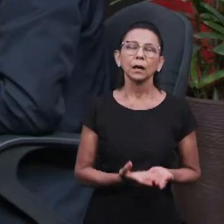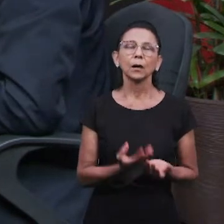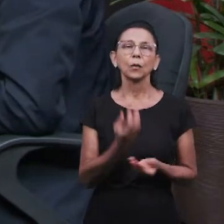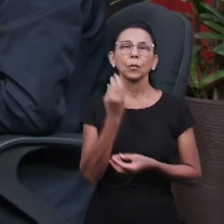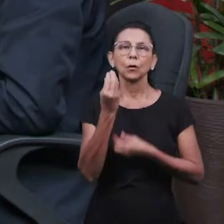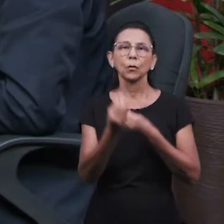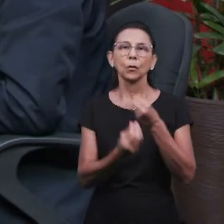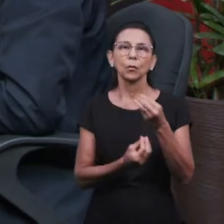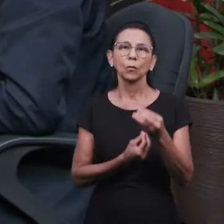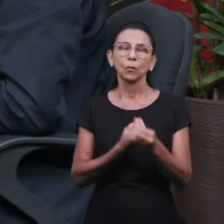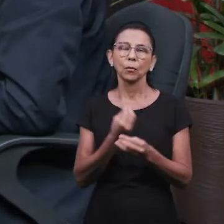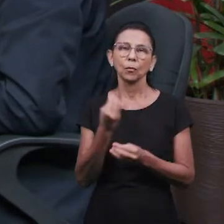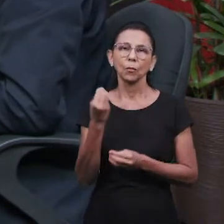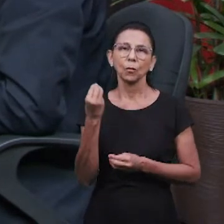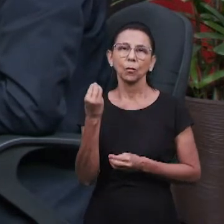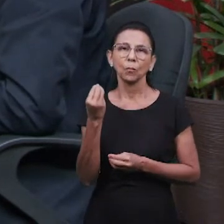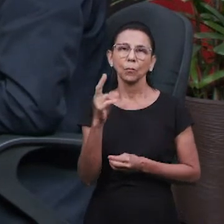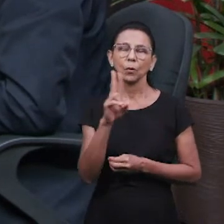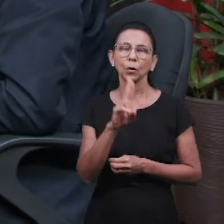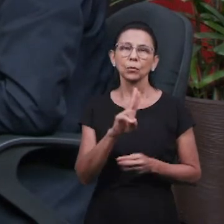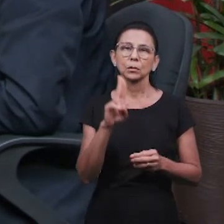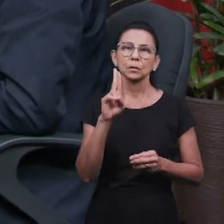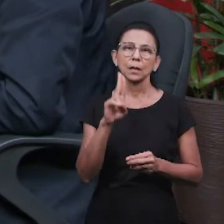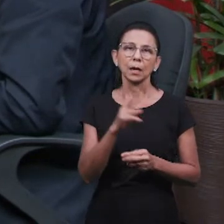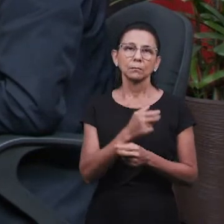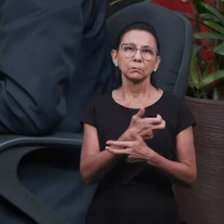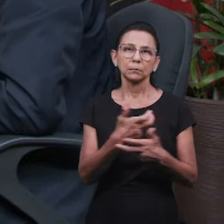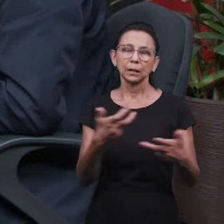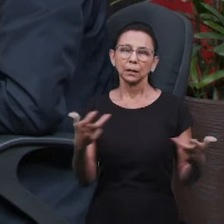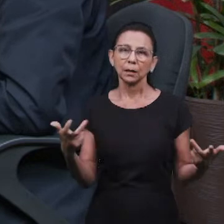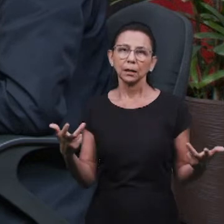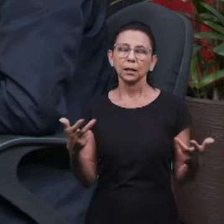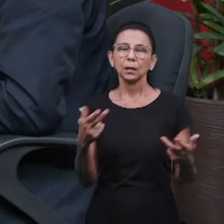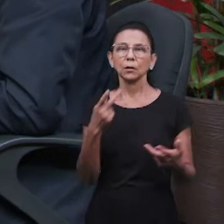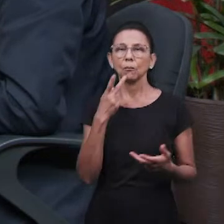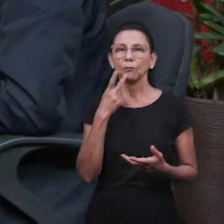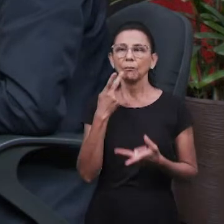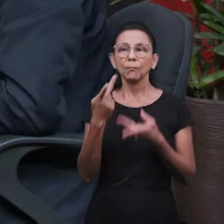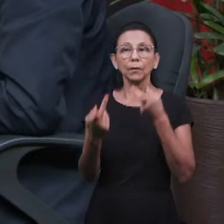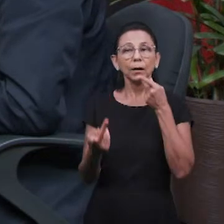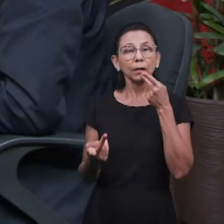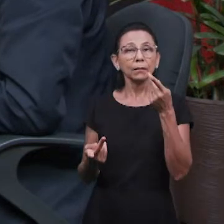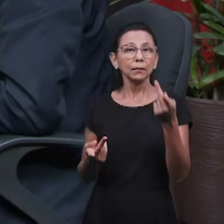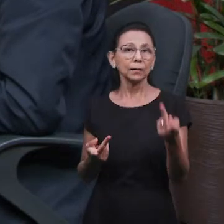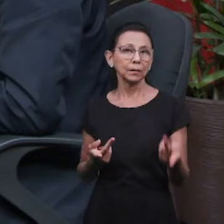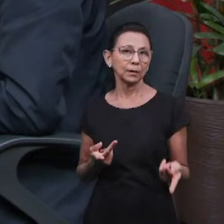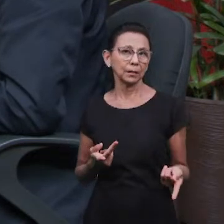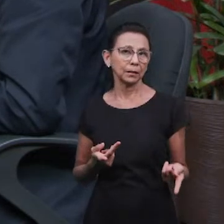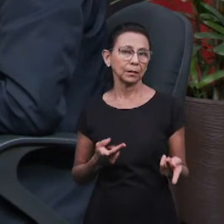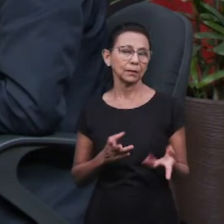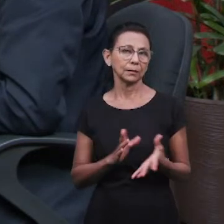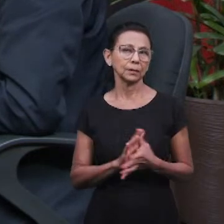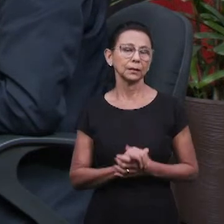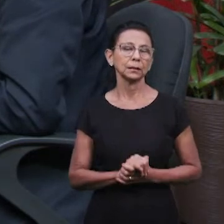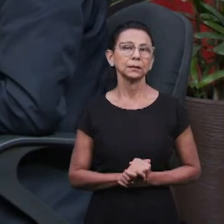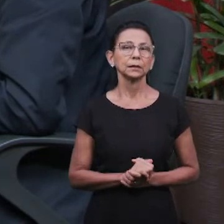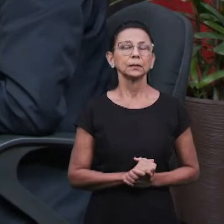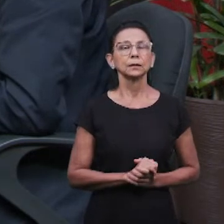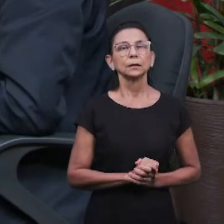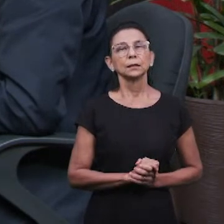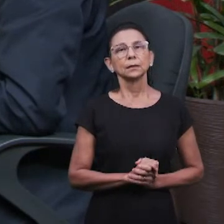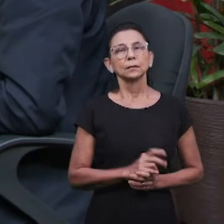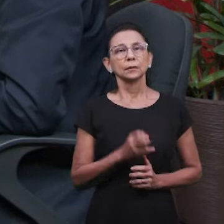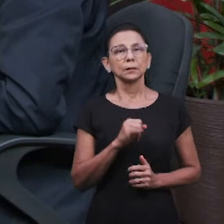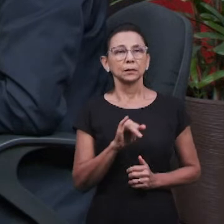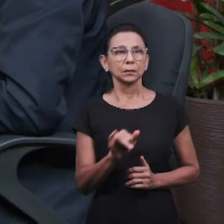que você utiliza, e isso, você tem um filho que tem o autismo, né? Me perdoe a maneira simples de dizer